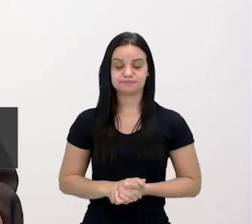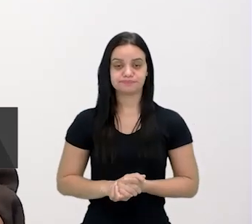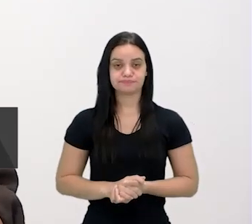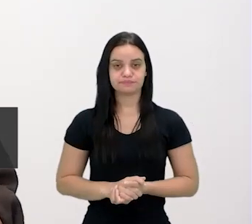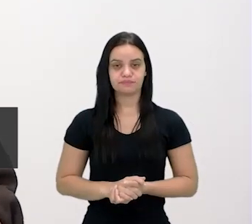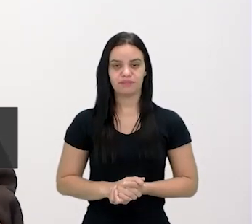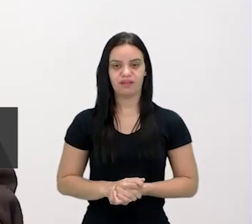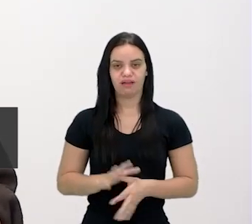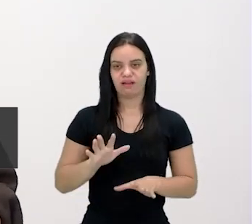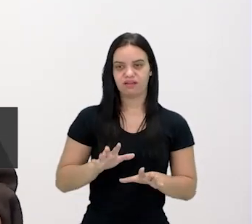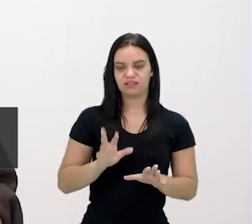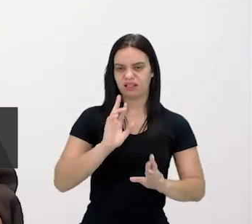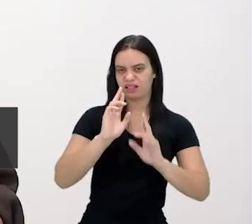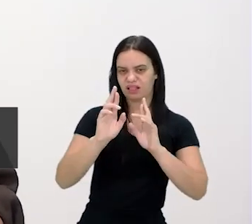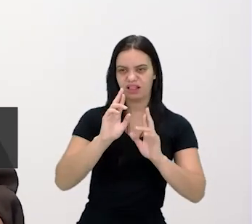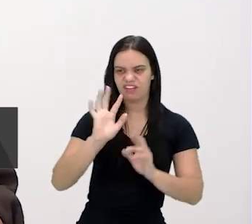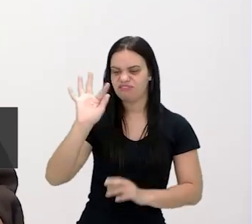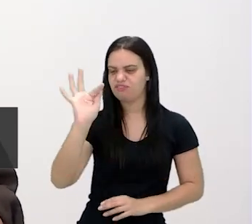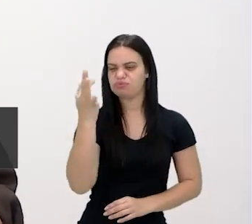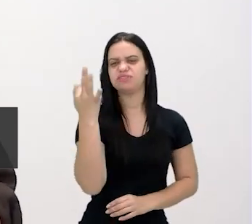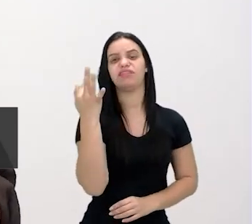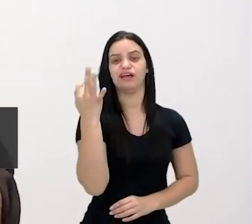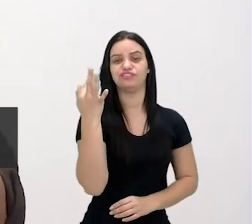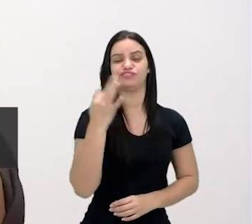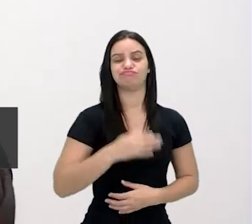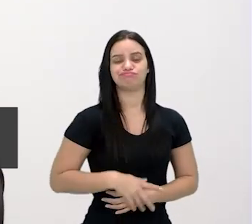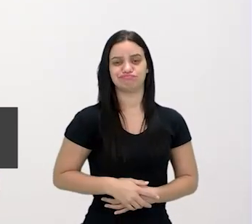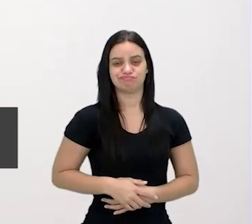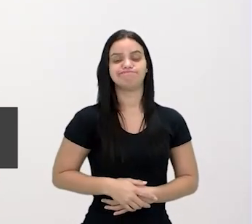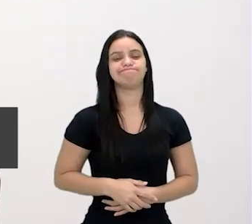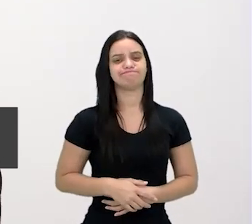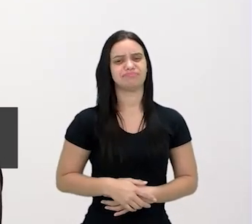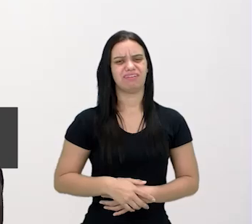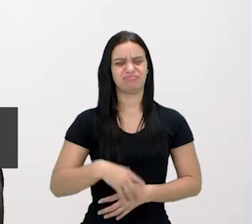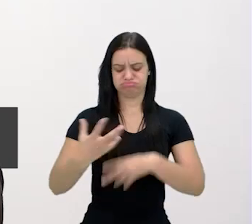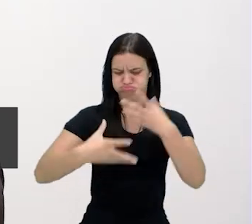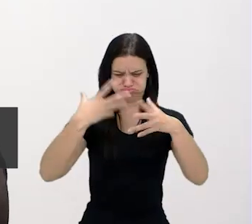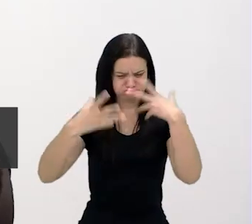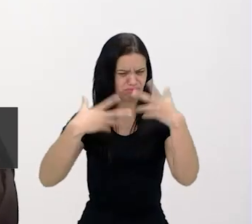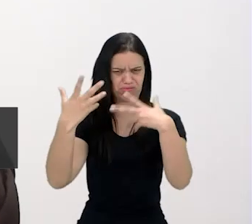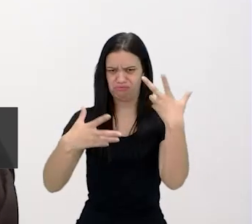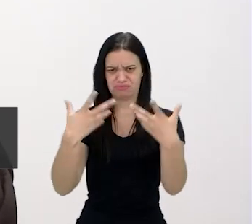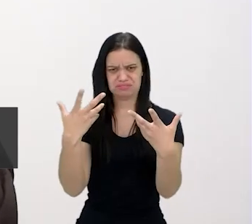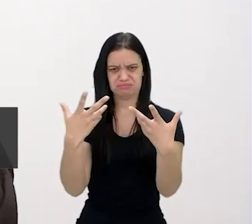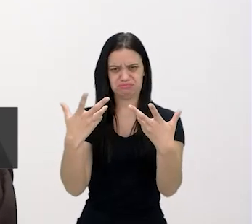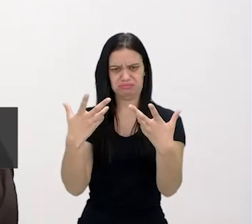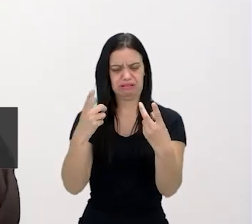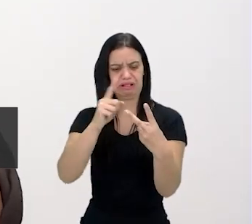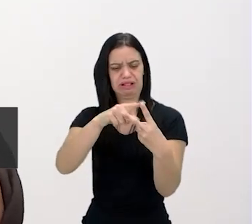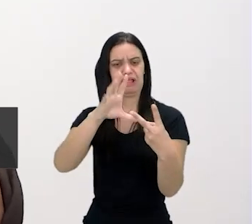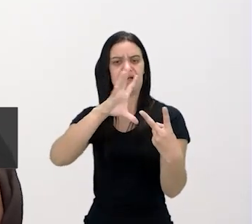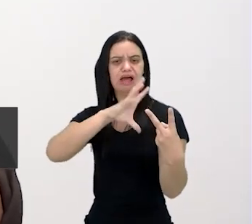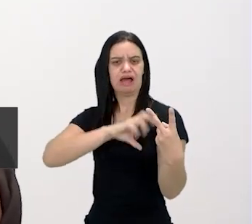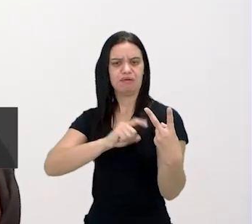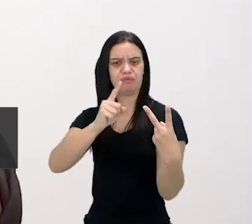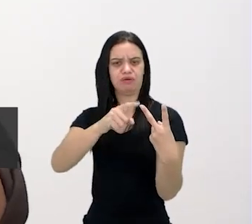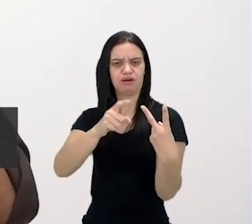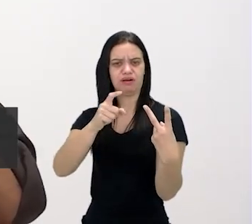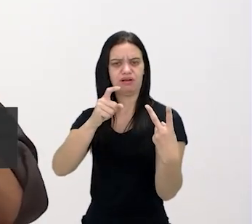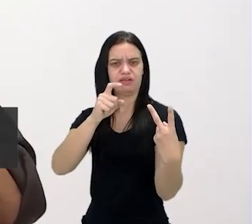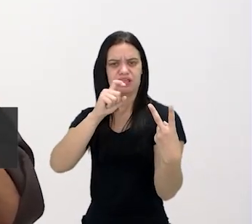A hipocrisia, a falsidade, a confusão entre amor,